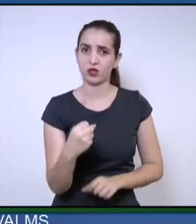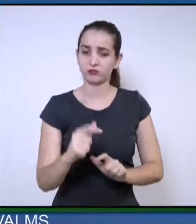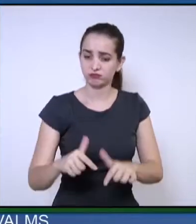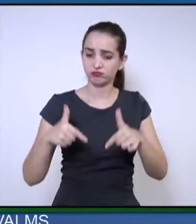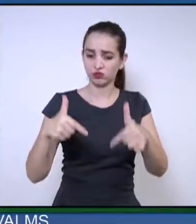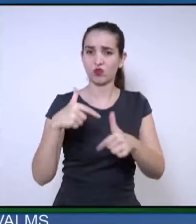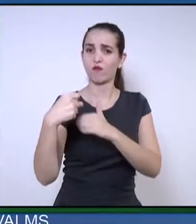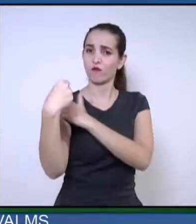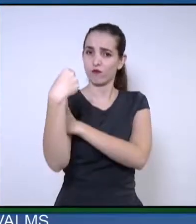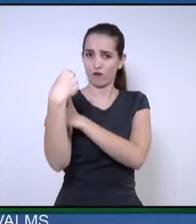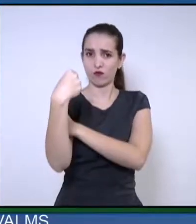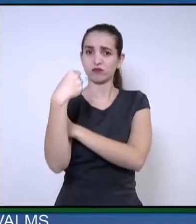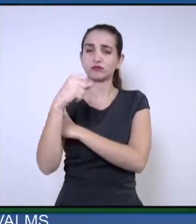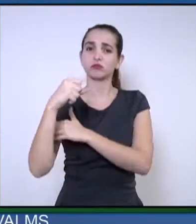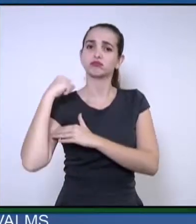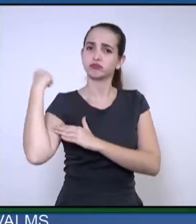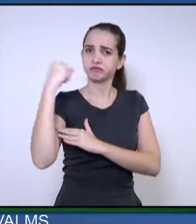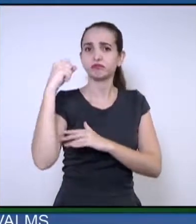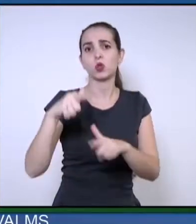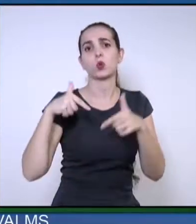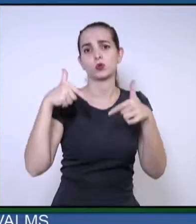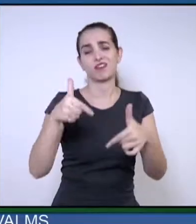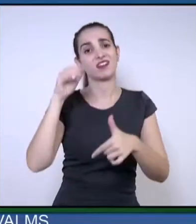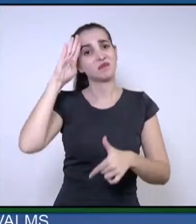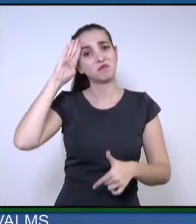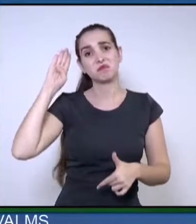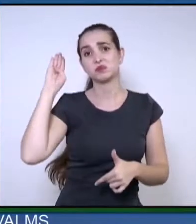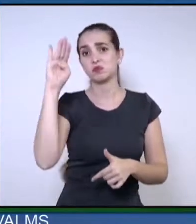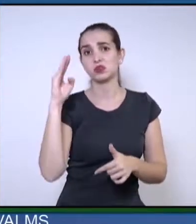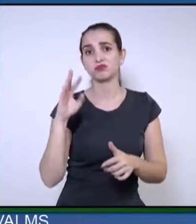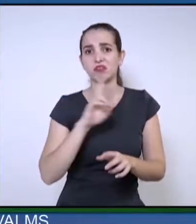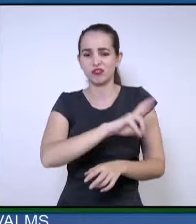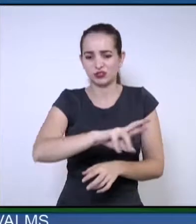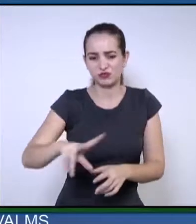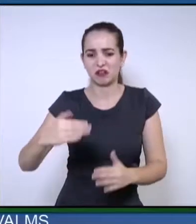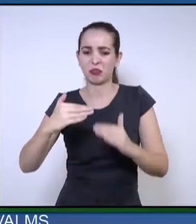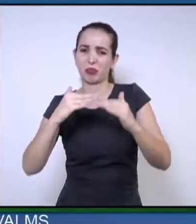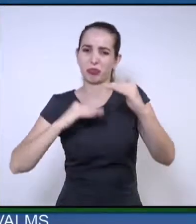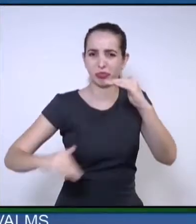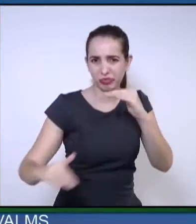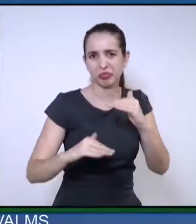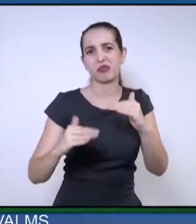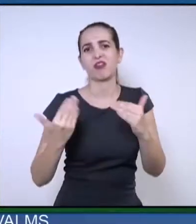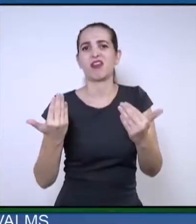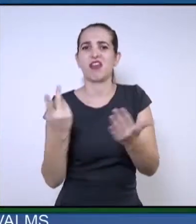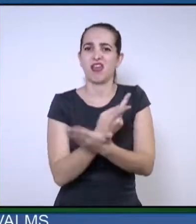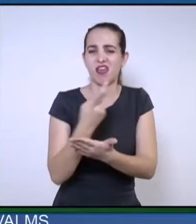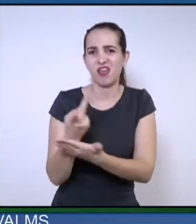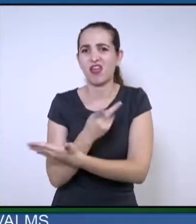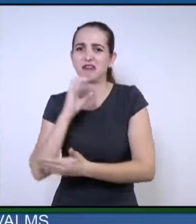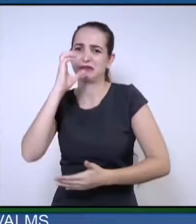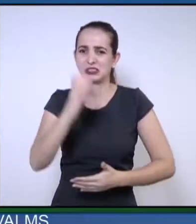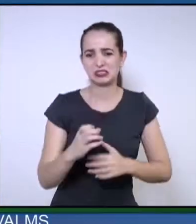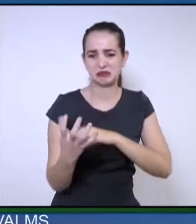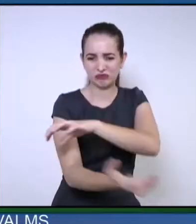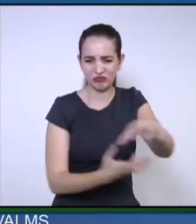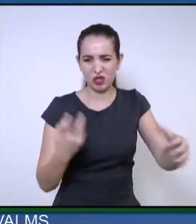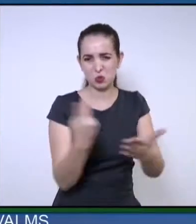e força para lutar, principalmente contra essas atrocidades, contra a desigualdade, contra tanta coisa ruim que,